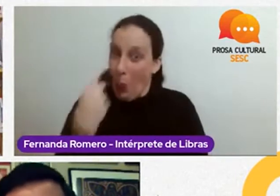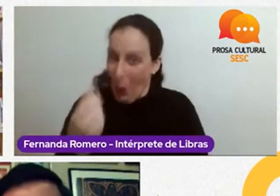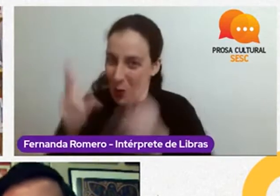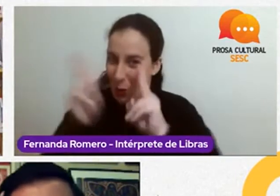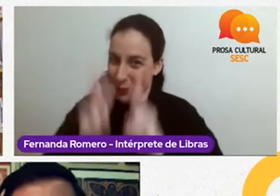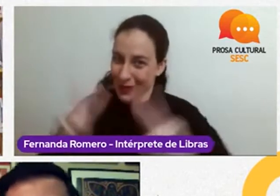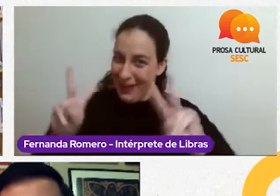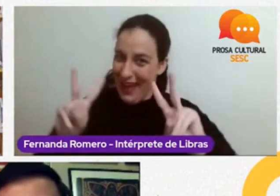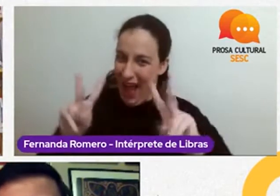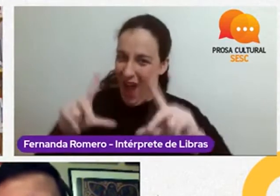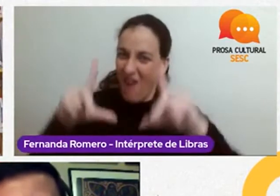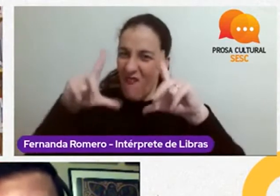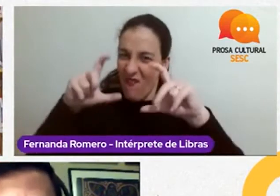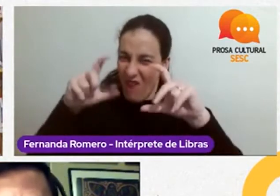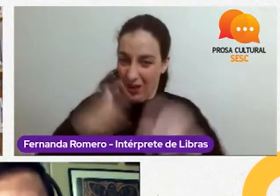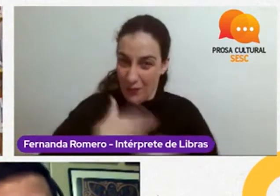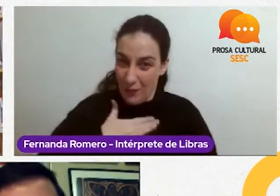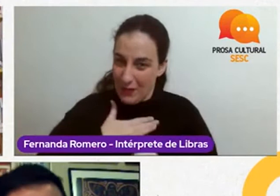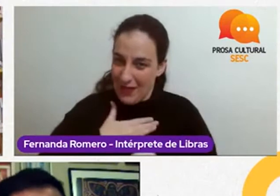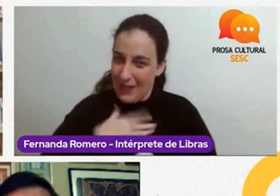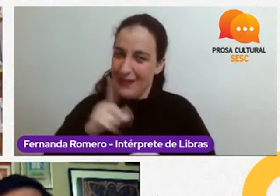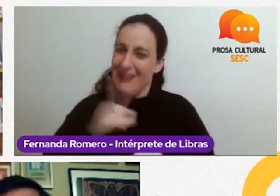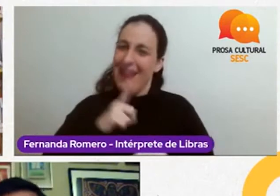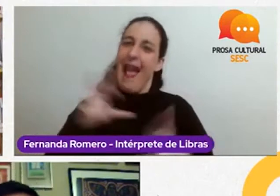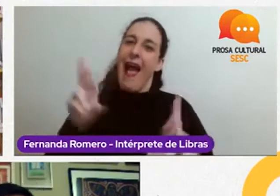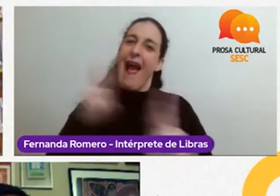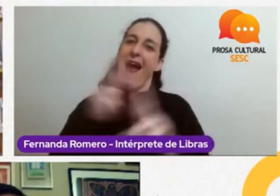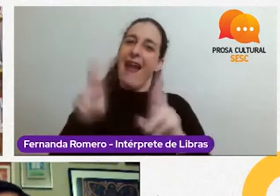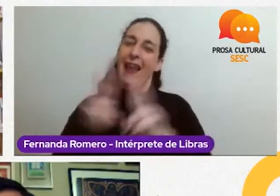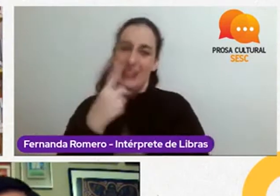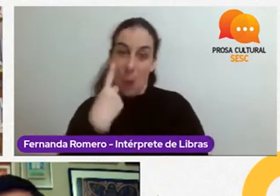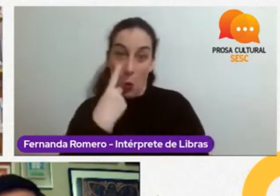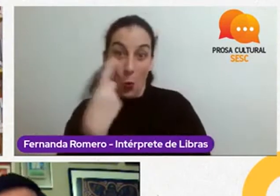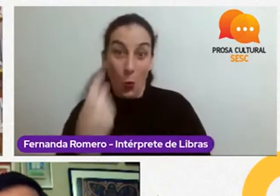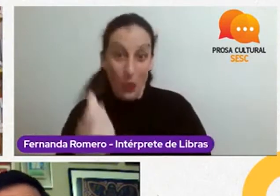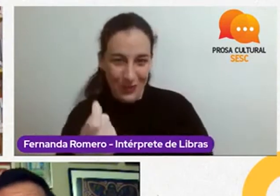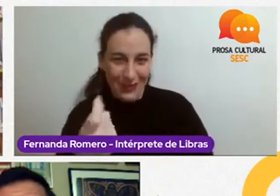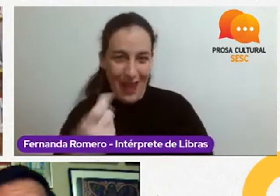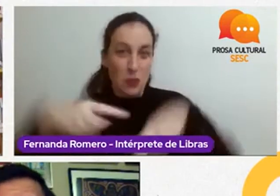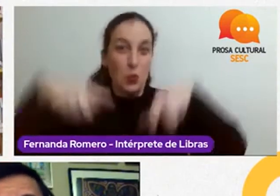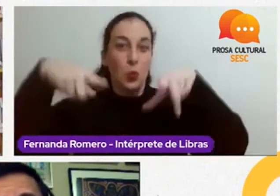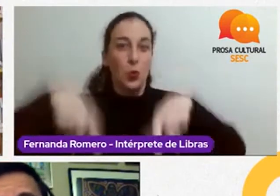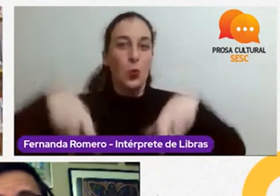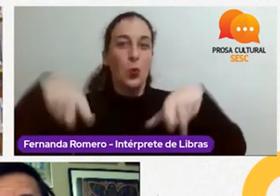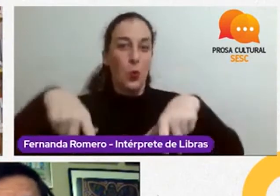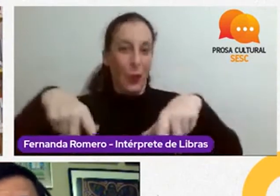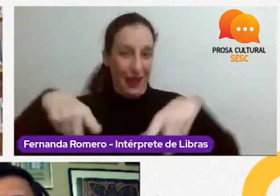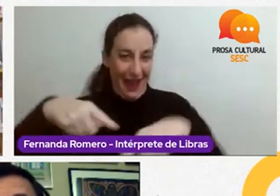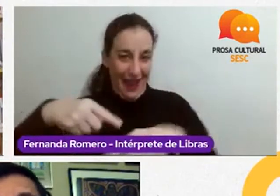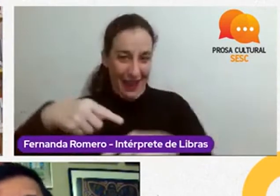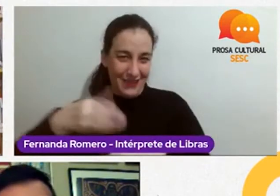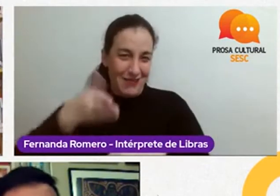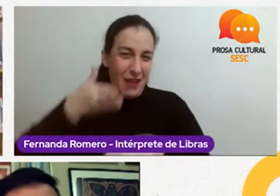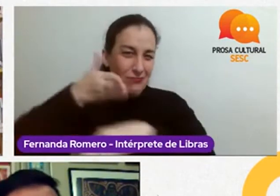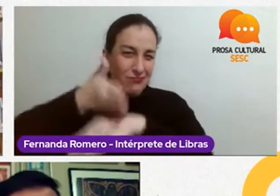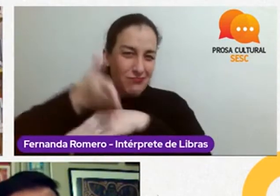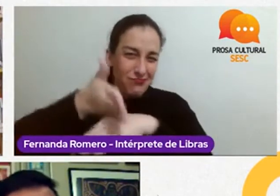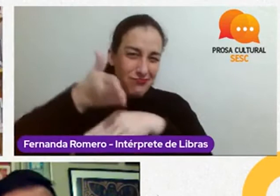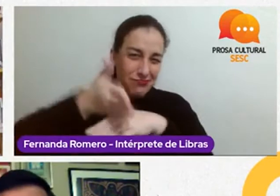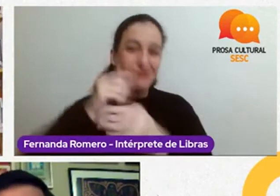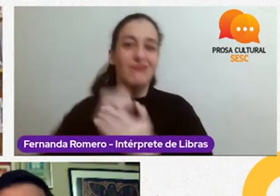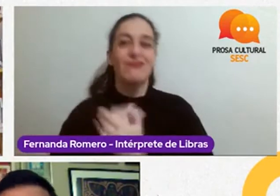digo, né? A fotografia, para mim, ela estabelece uma relação de curiosidade com o espaço que a gente atua, que a gente circula.